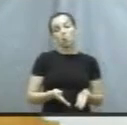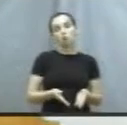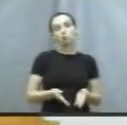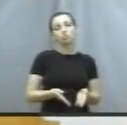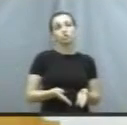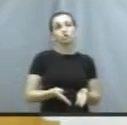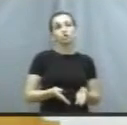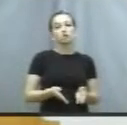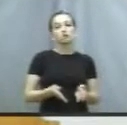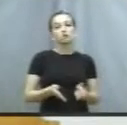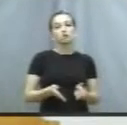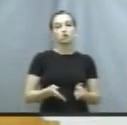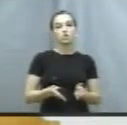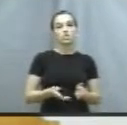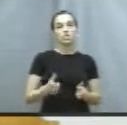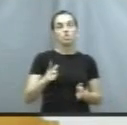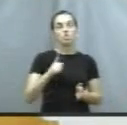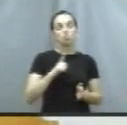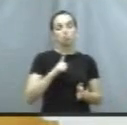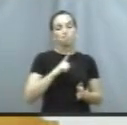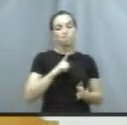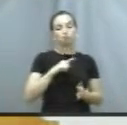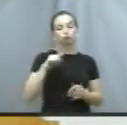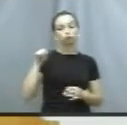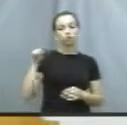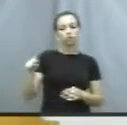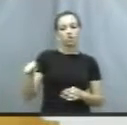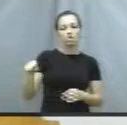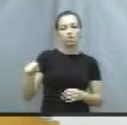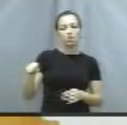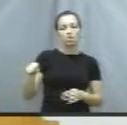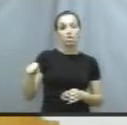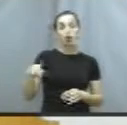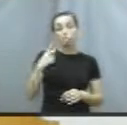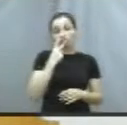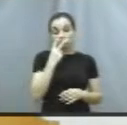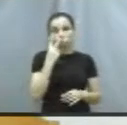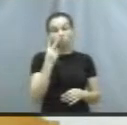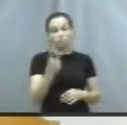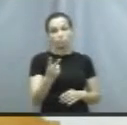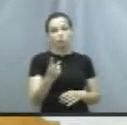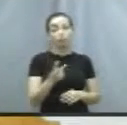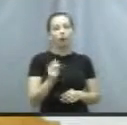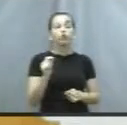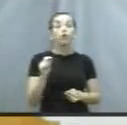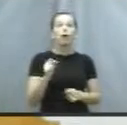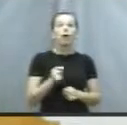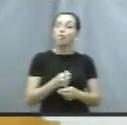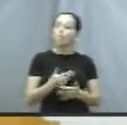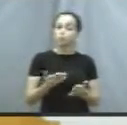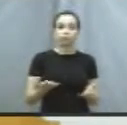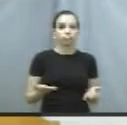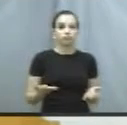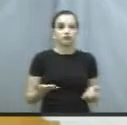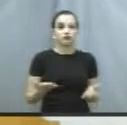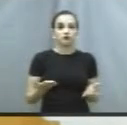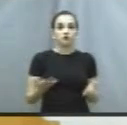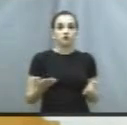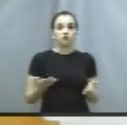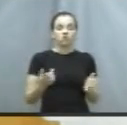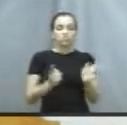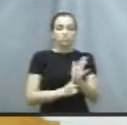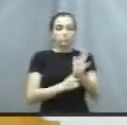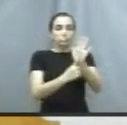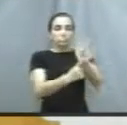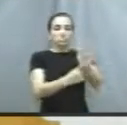teve na central, logo pela manhã, foi conferir a situação ali. O quadro que nos é dado é que